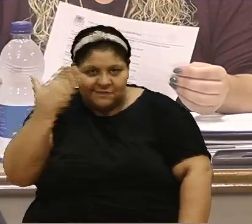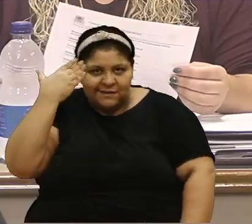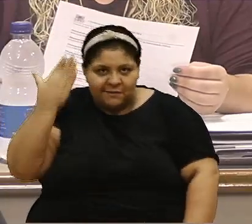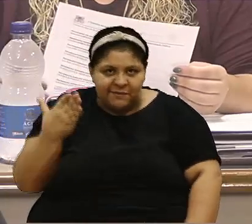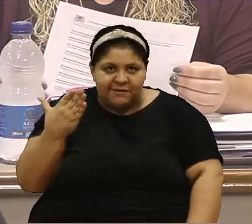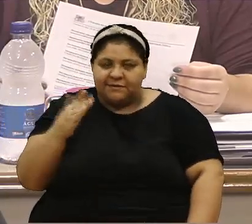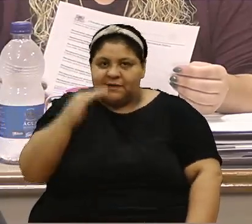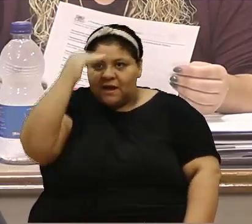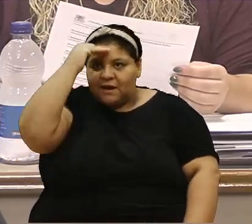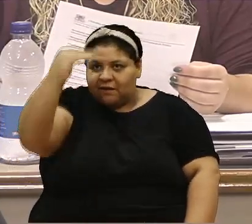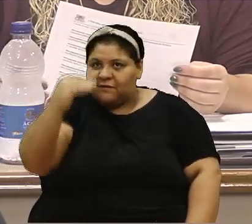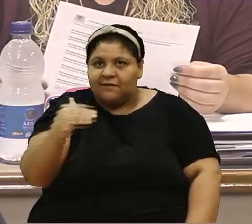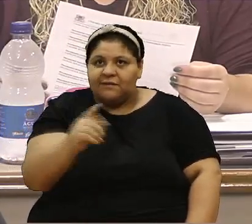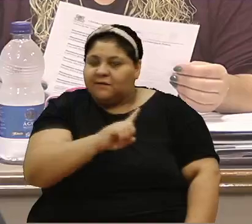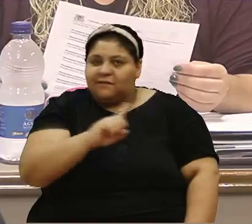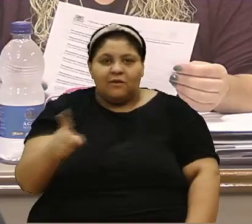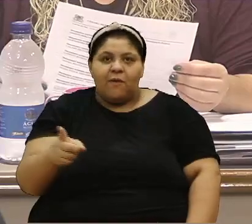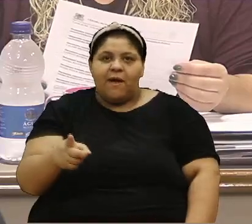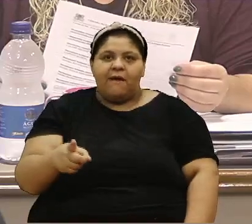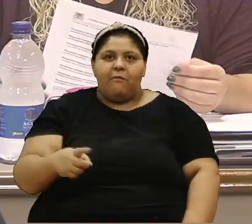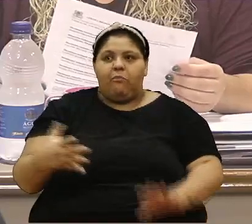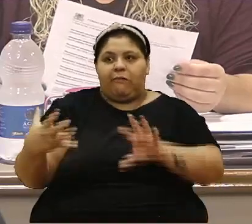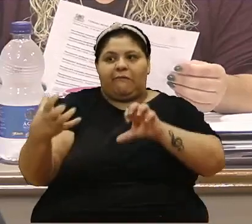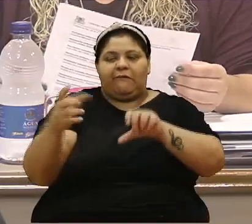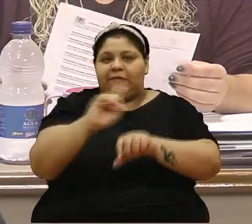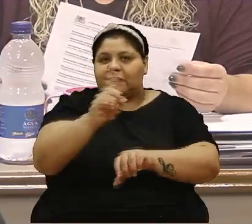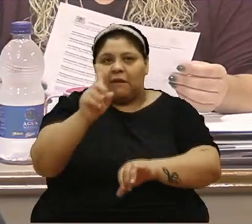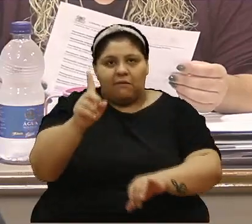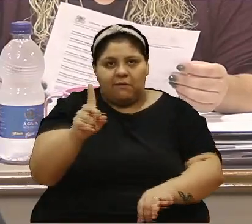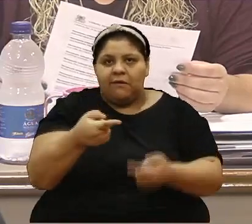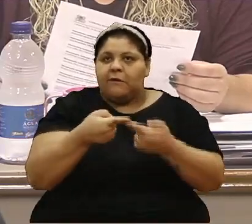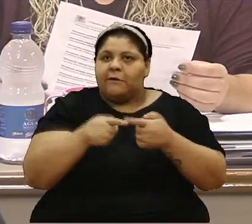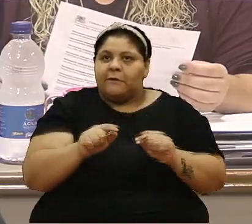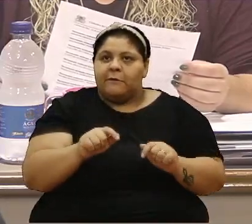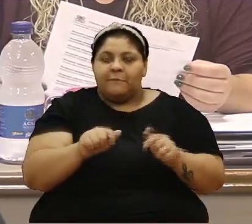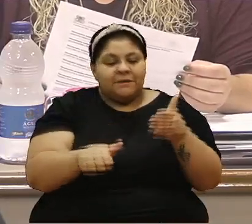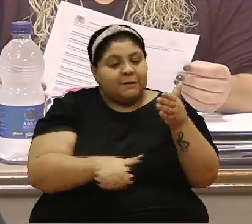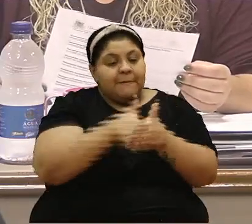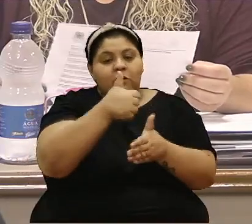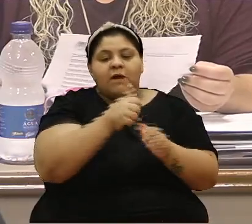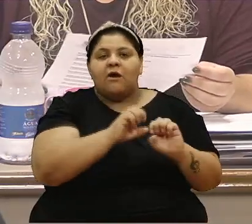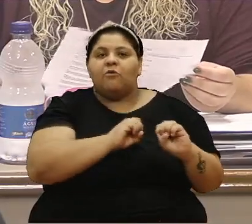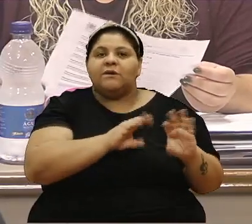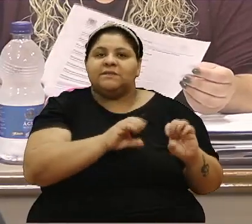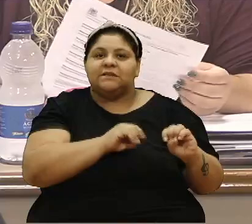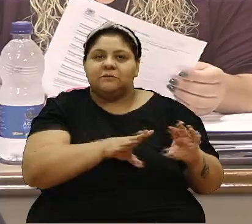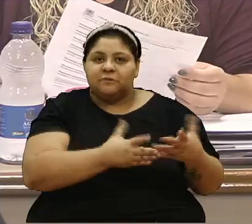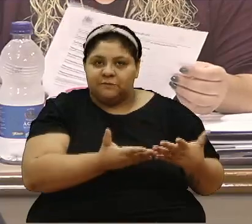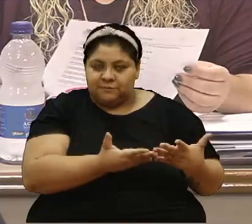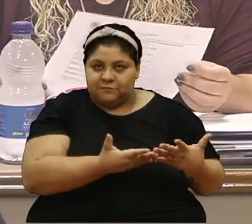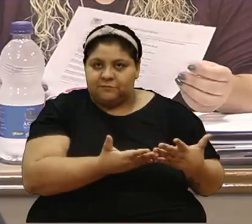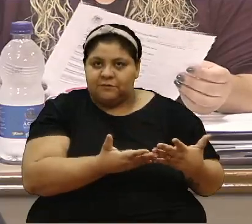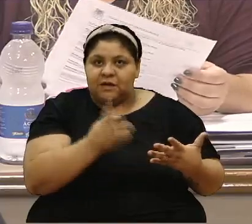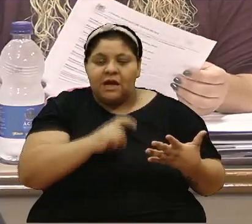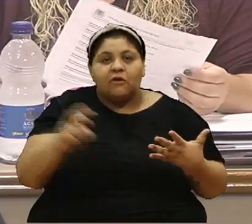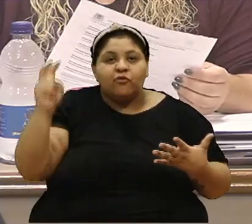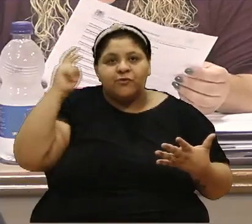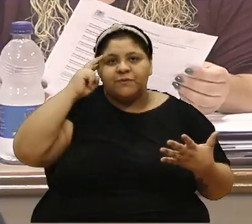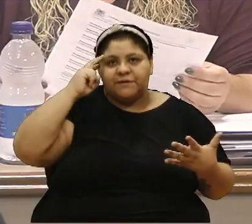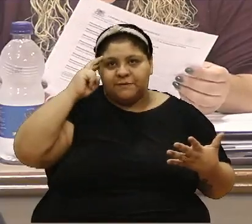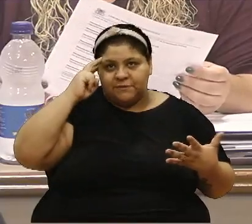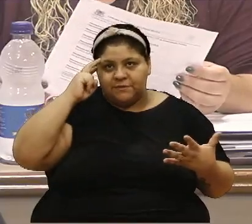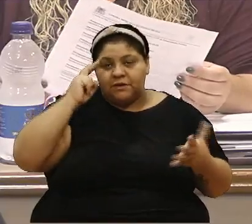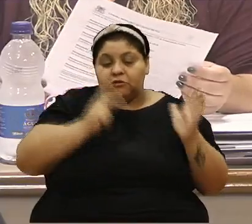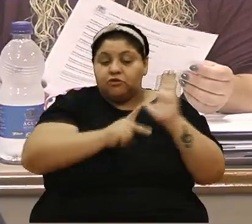Não é tortura, mas é qualificar o ensino, a cultura, os